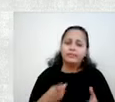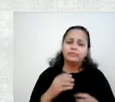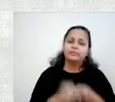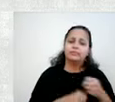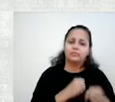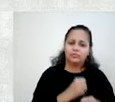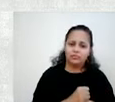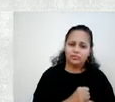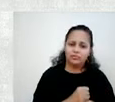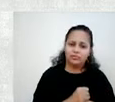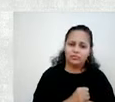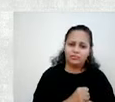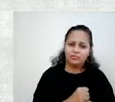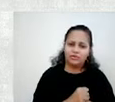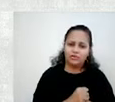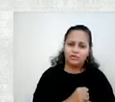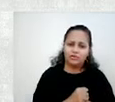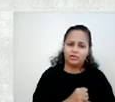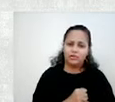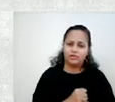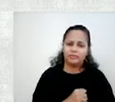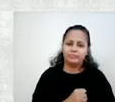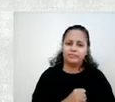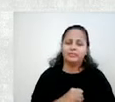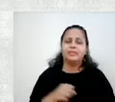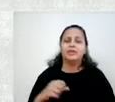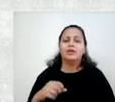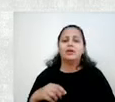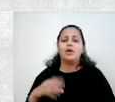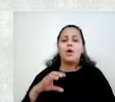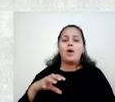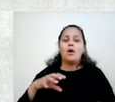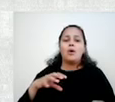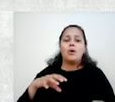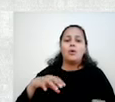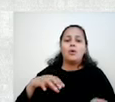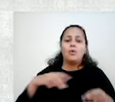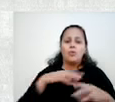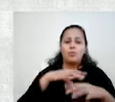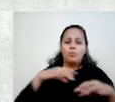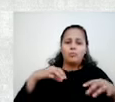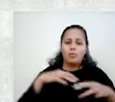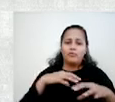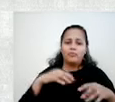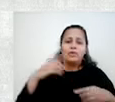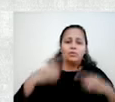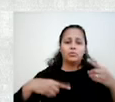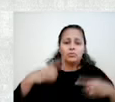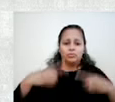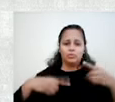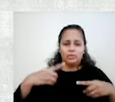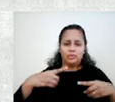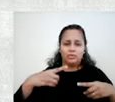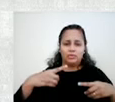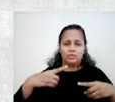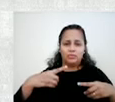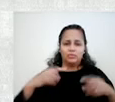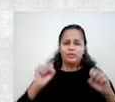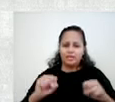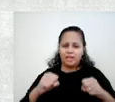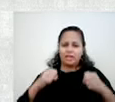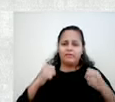ele é considerado um símbolo para movimentos políticos que defendem a união dos povos árabes ou islâmicos.